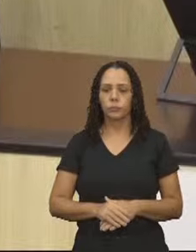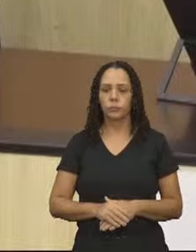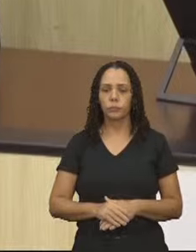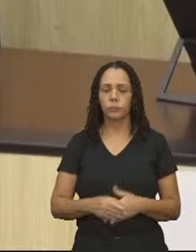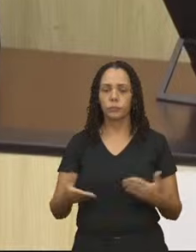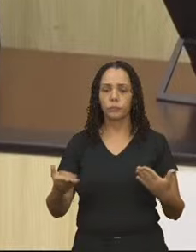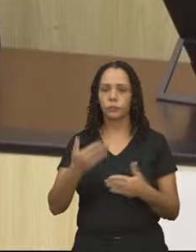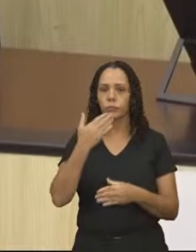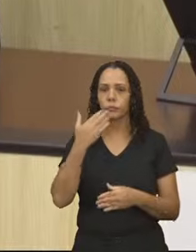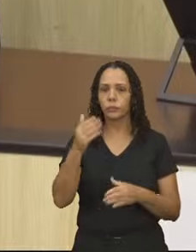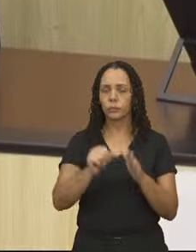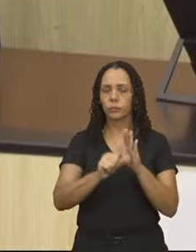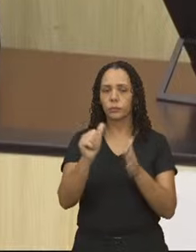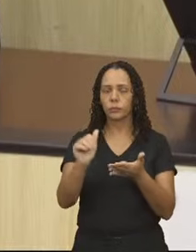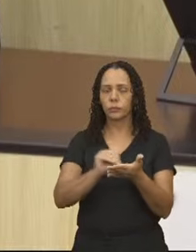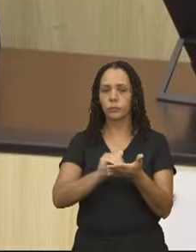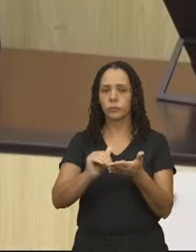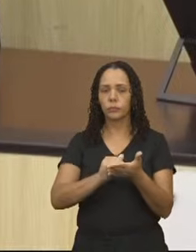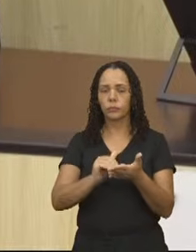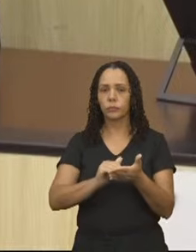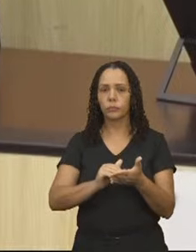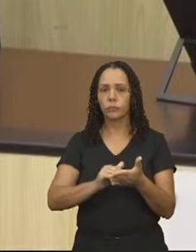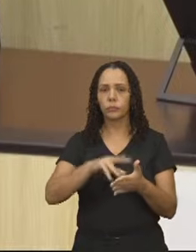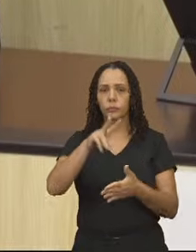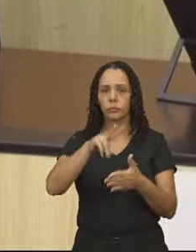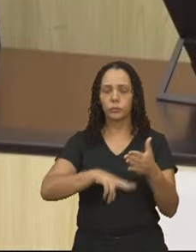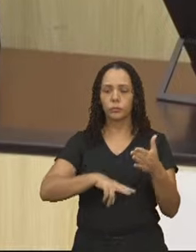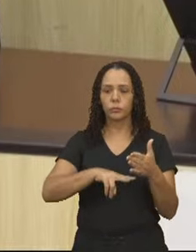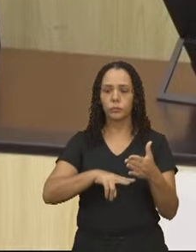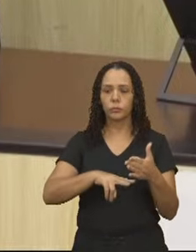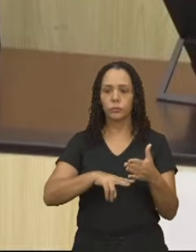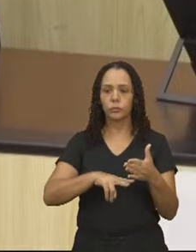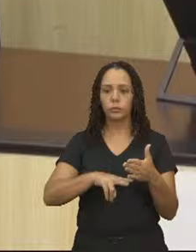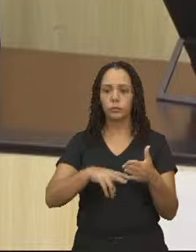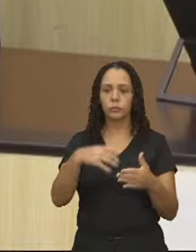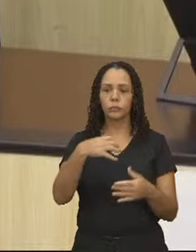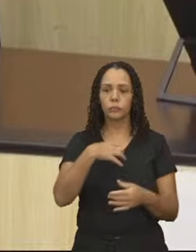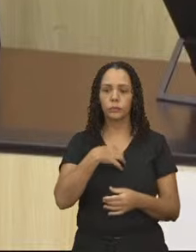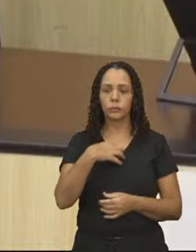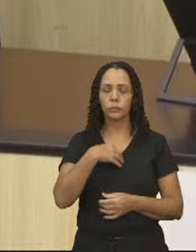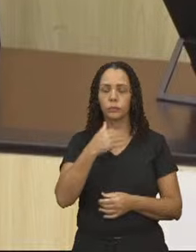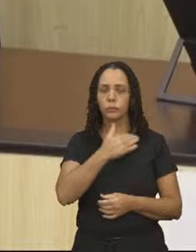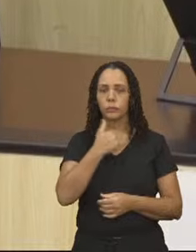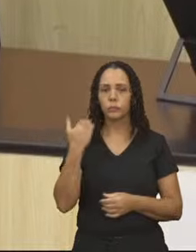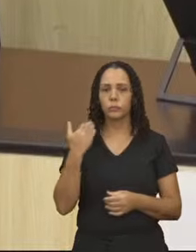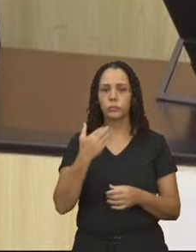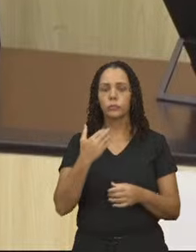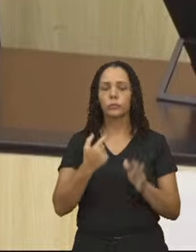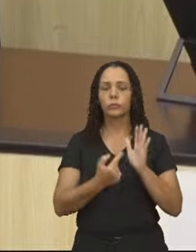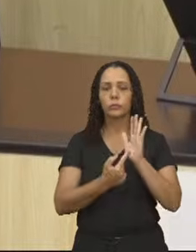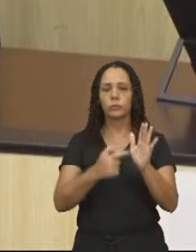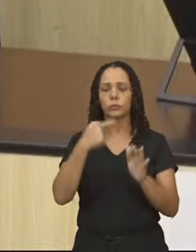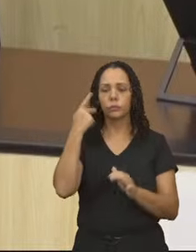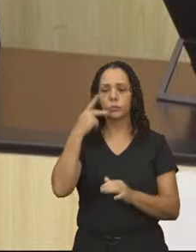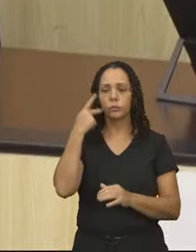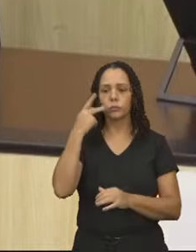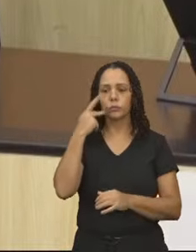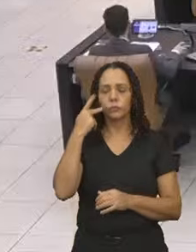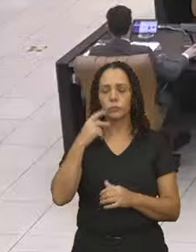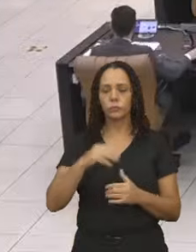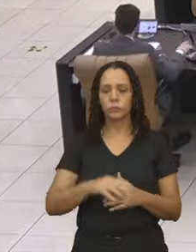Agora solicito à primeira secretária que faça a leitura dos votos de pesar apresentados pelos senhores